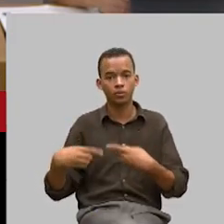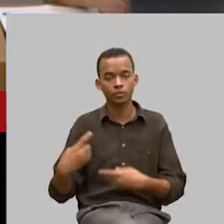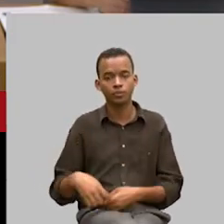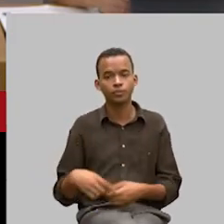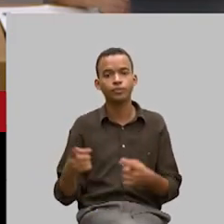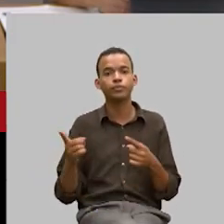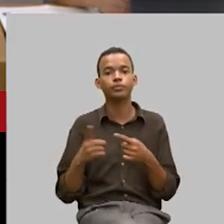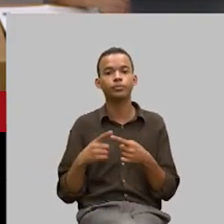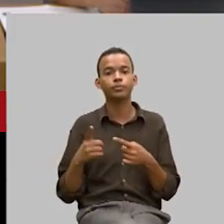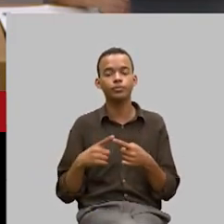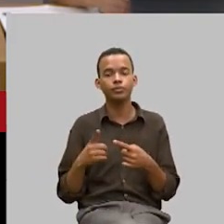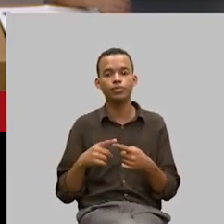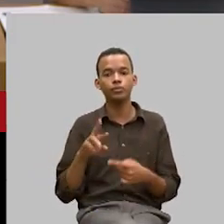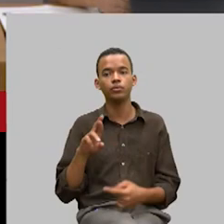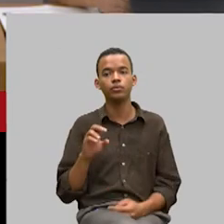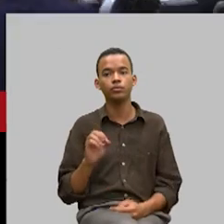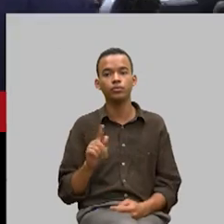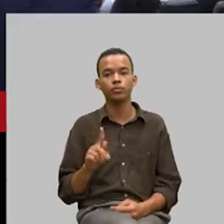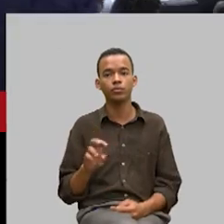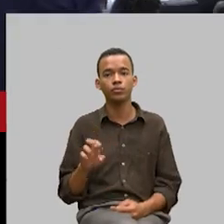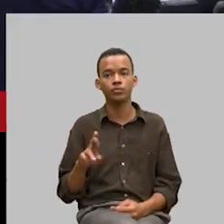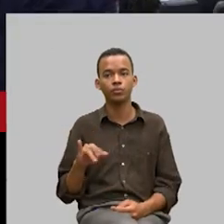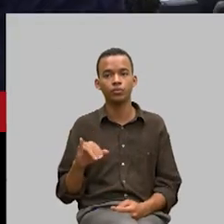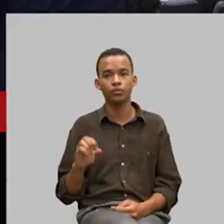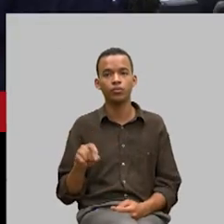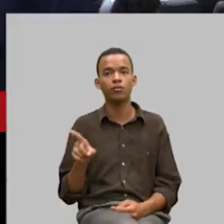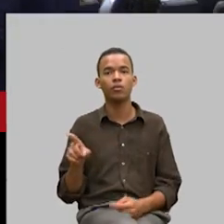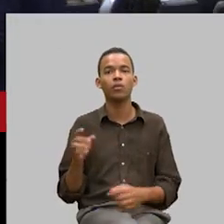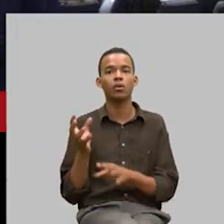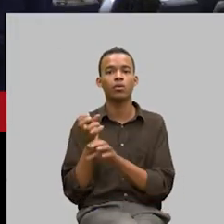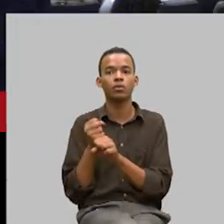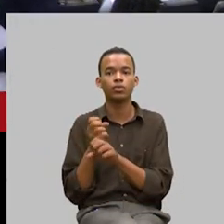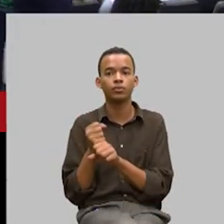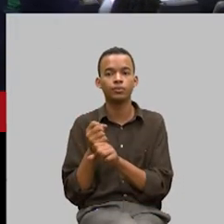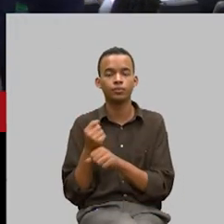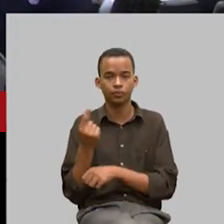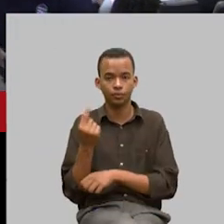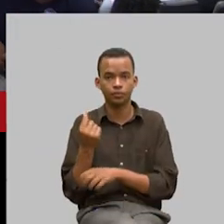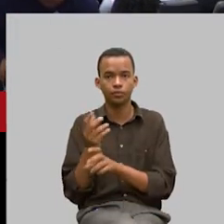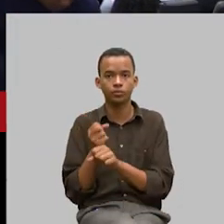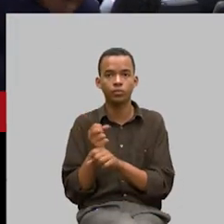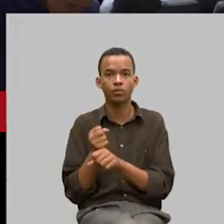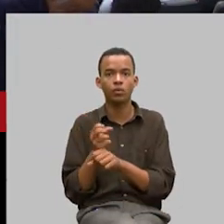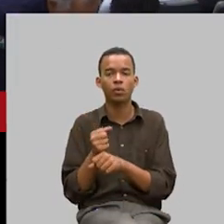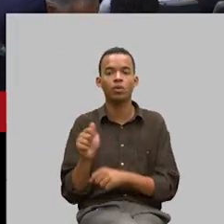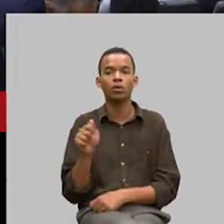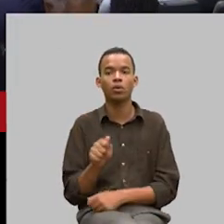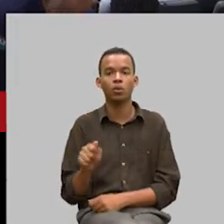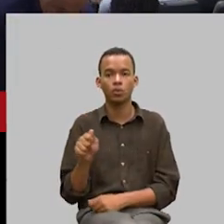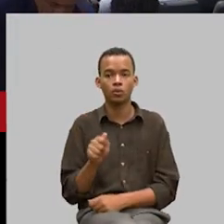Santos tesoureiro da Associação Mineira das escolas familiares famílias agrícolas